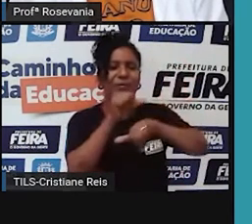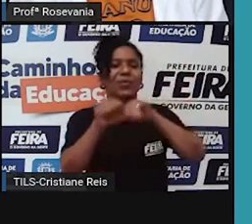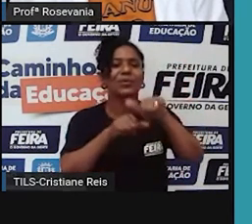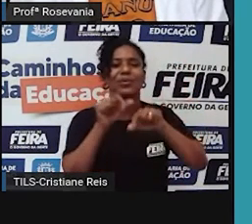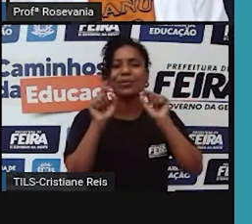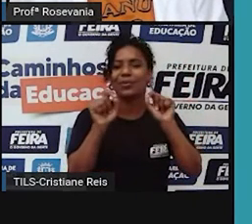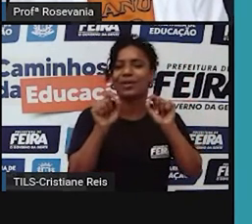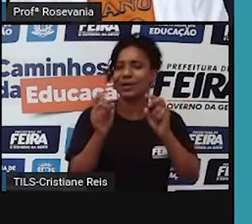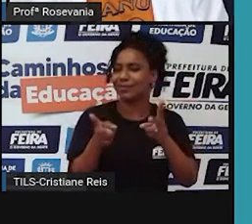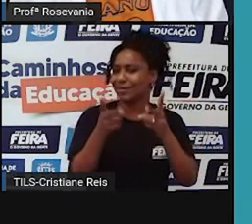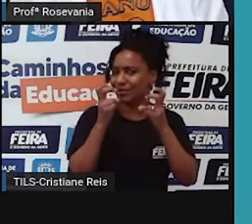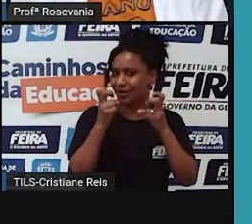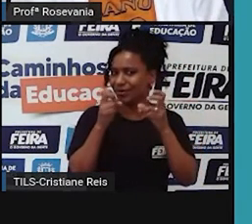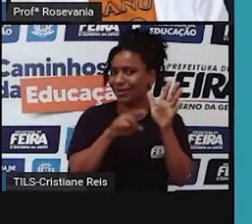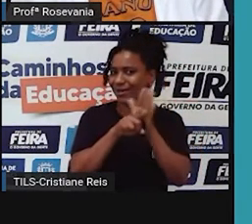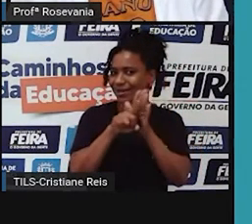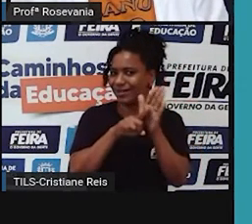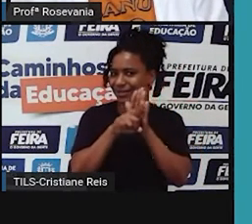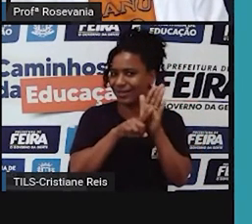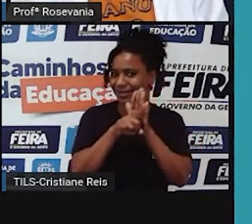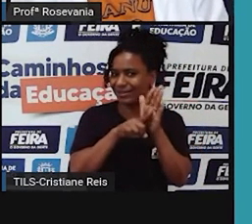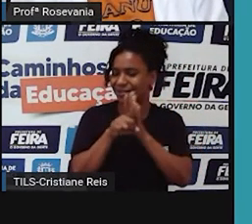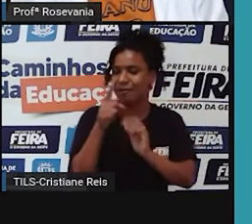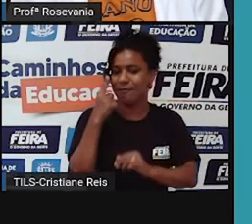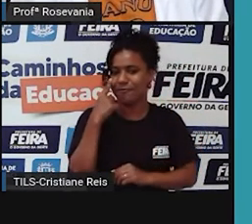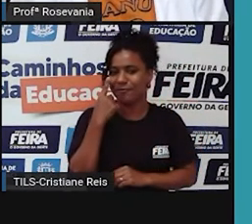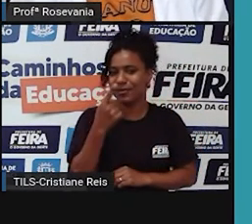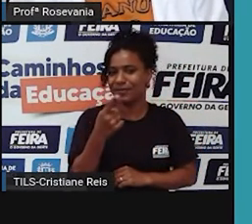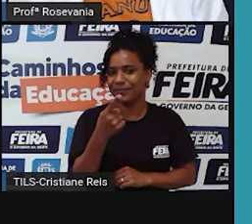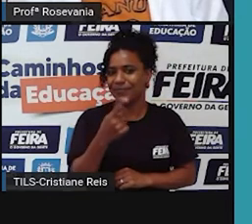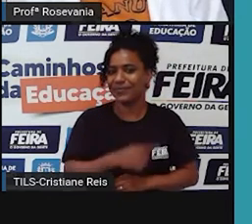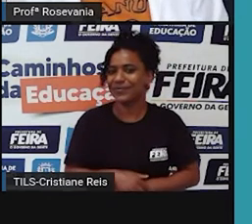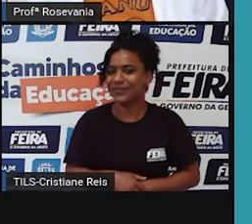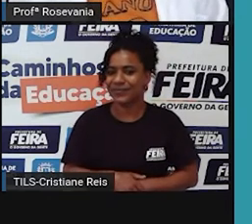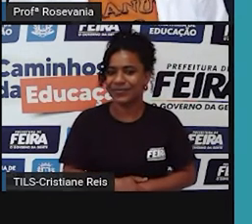uma analisada nele aí, só antes da prova, né, começar a falar.